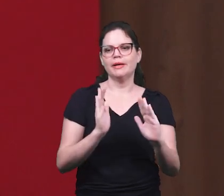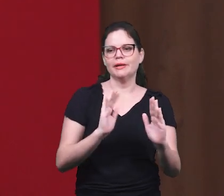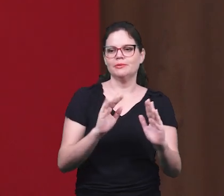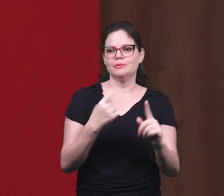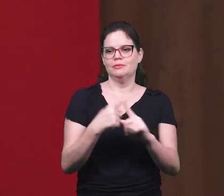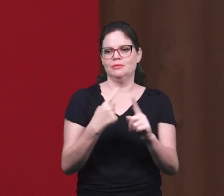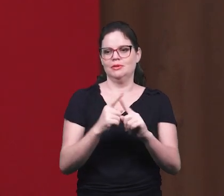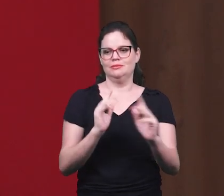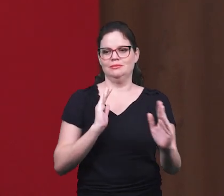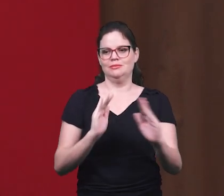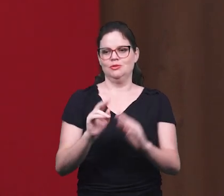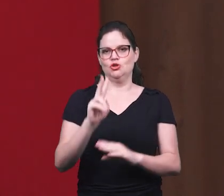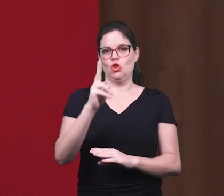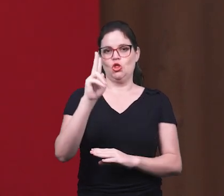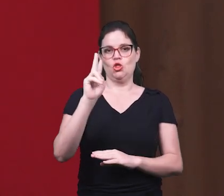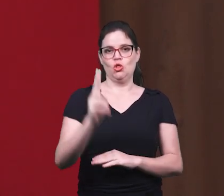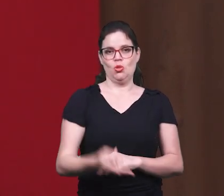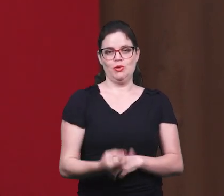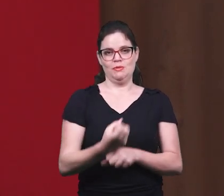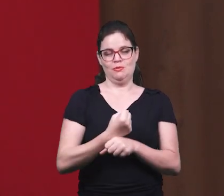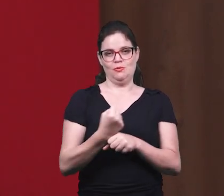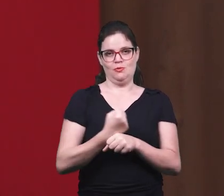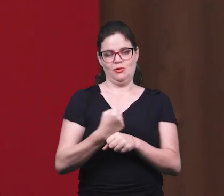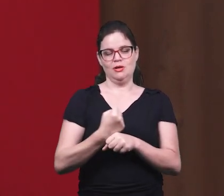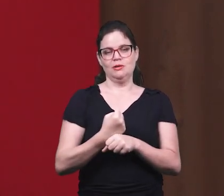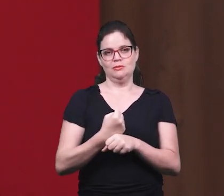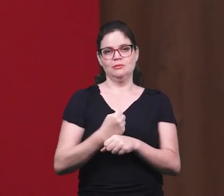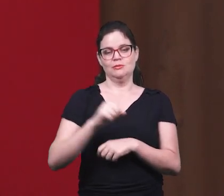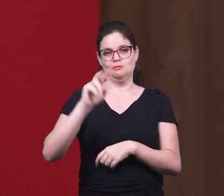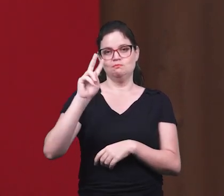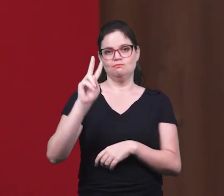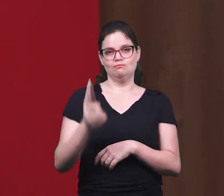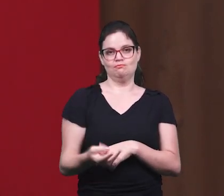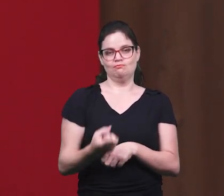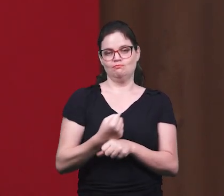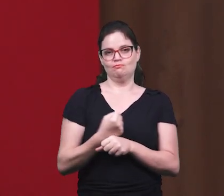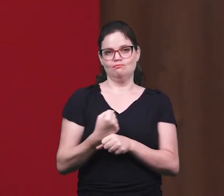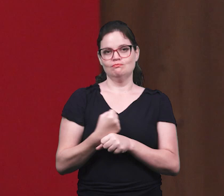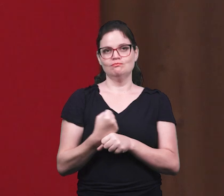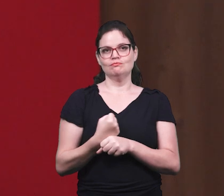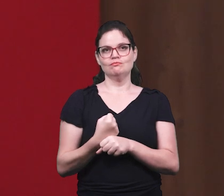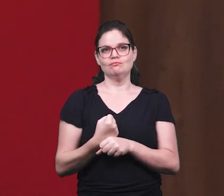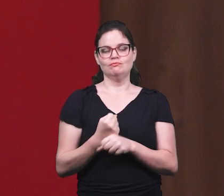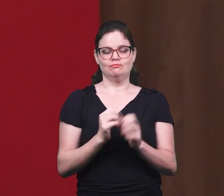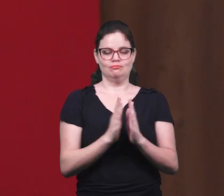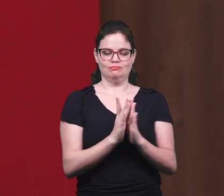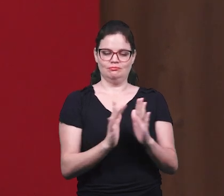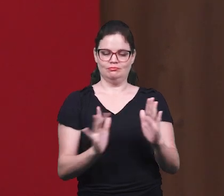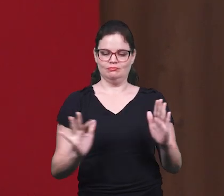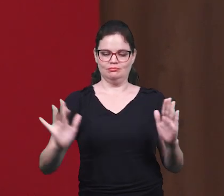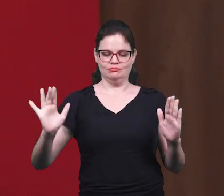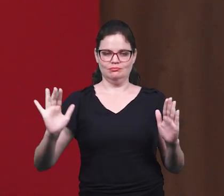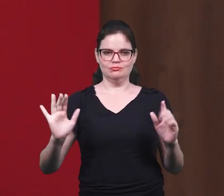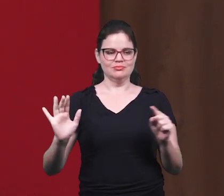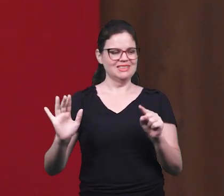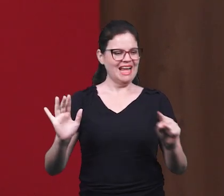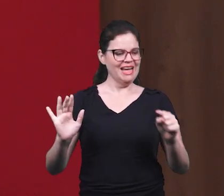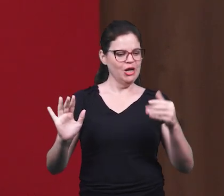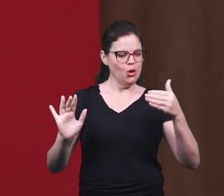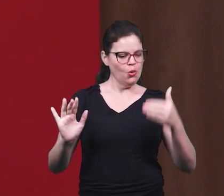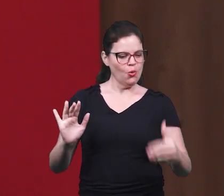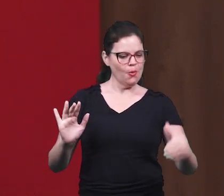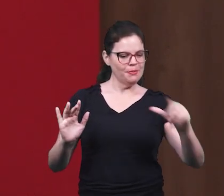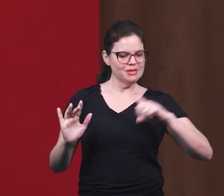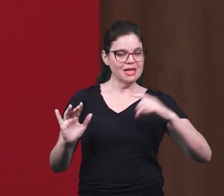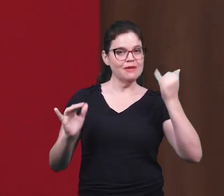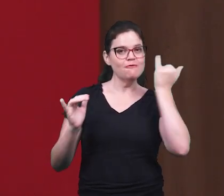de 2000 anos, um pouquinho mais de 2000 anos, não se tem lá do início